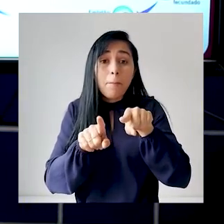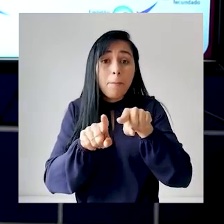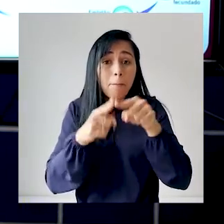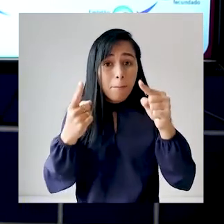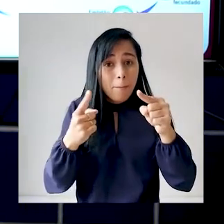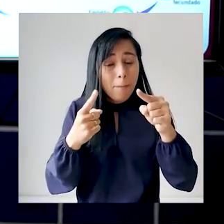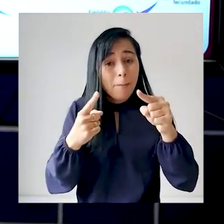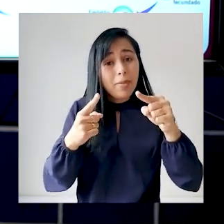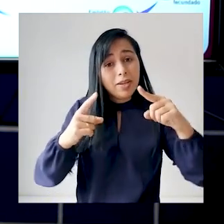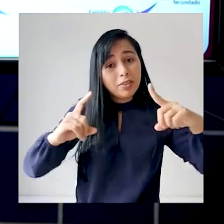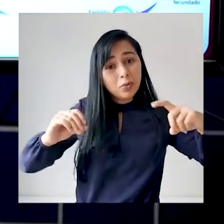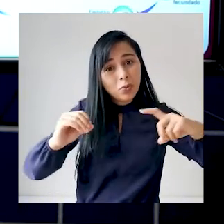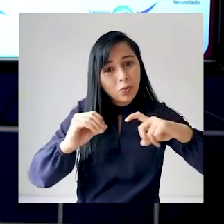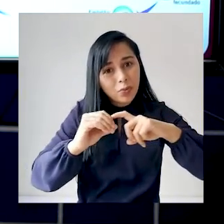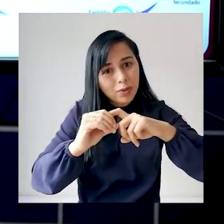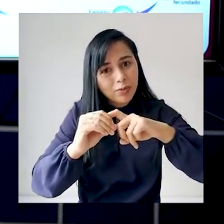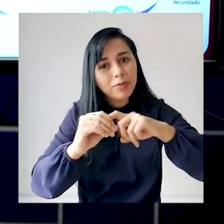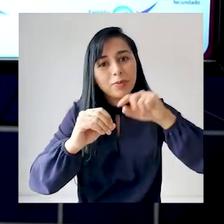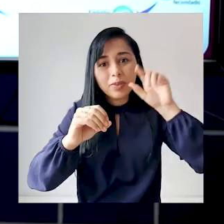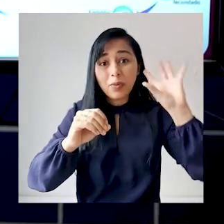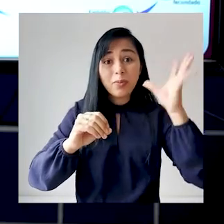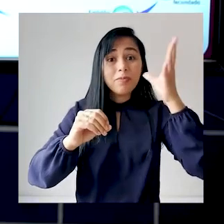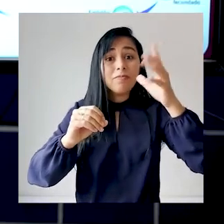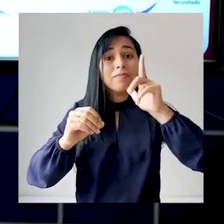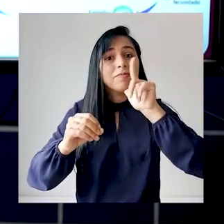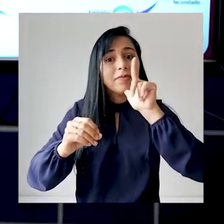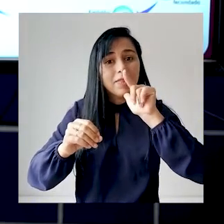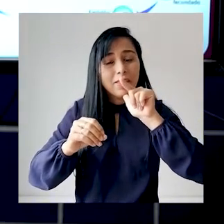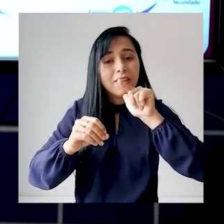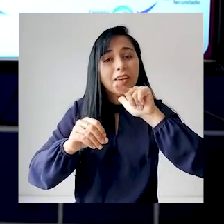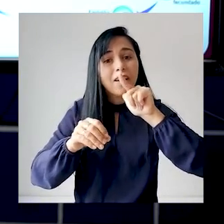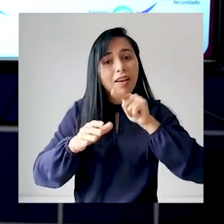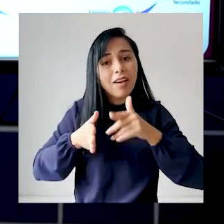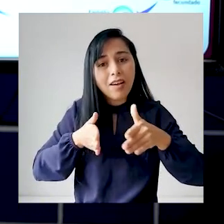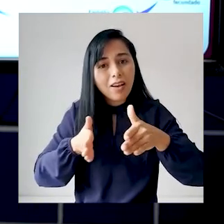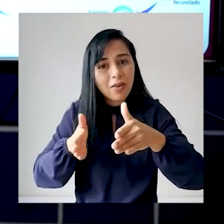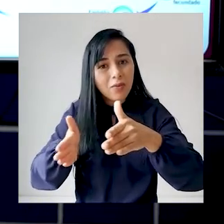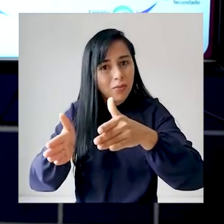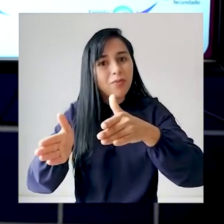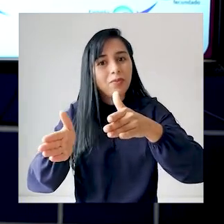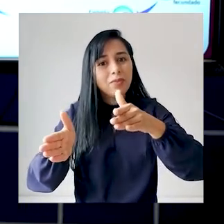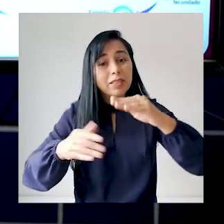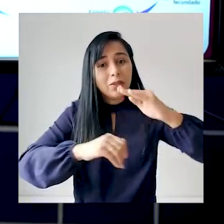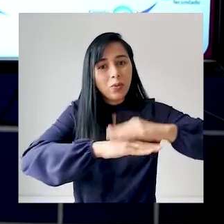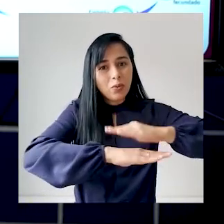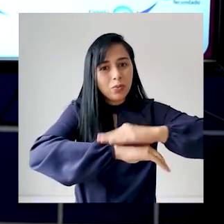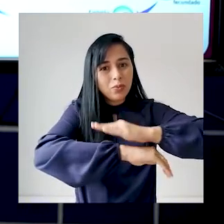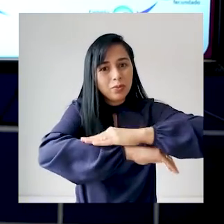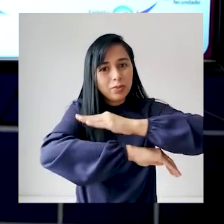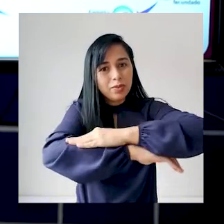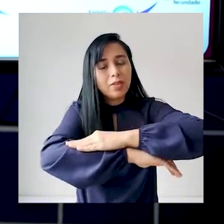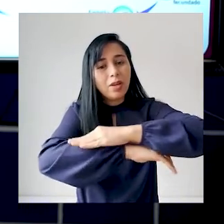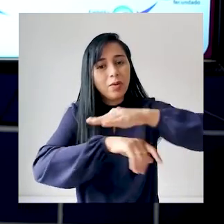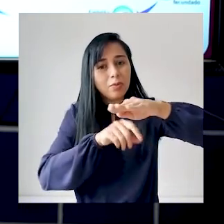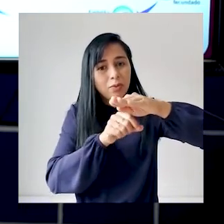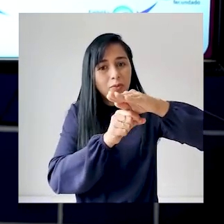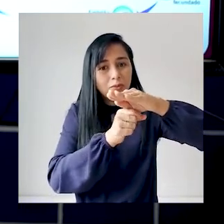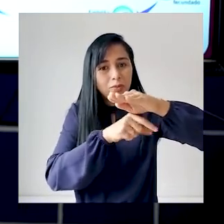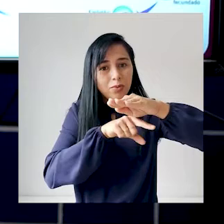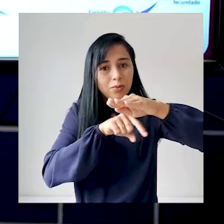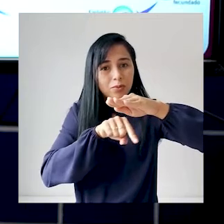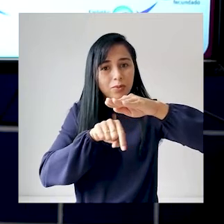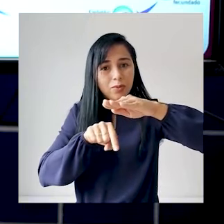Mas esses indivíduos liberam seus espermatozoides e óvulos na água e lá eles